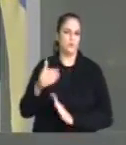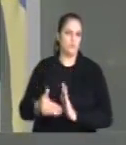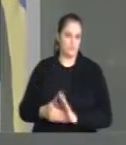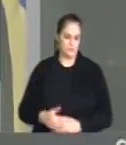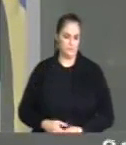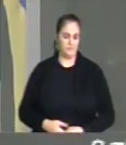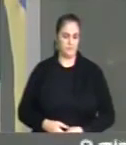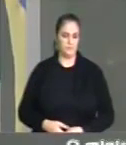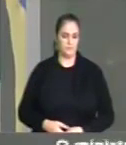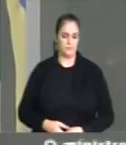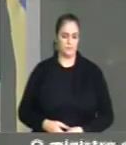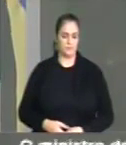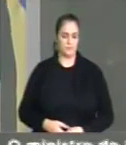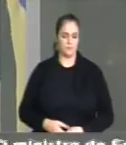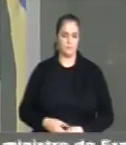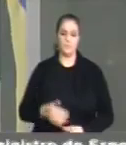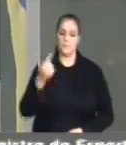Constituição,